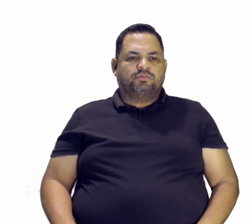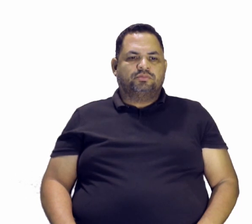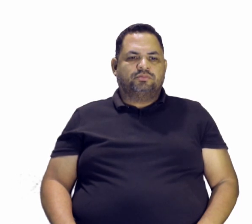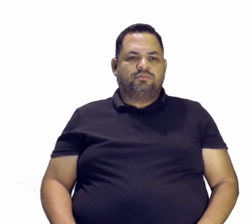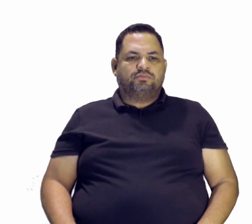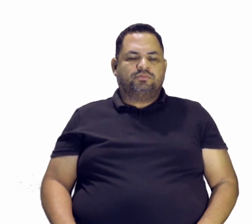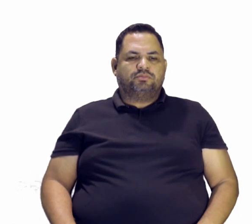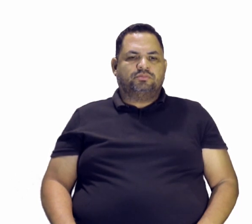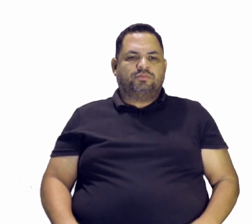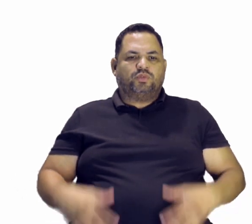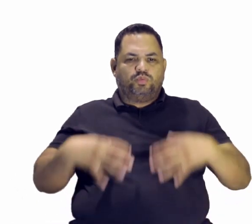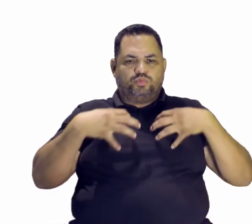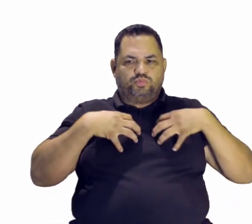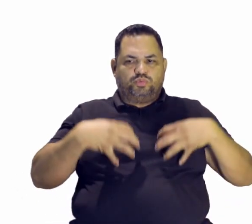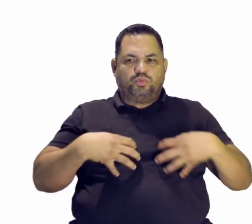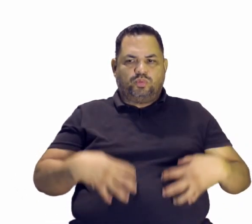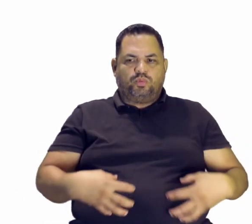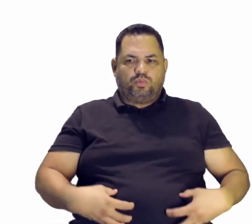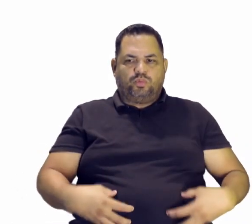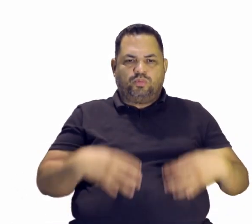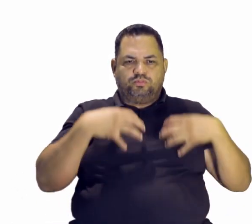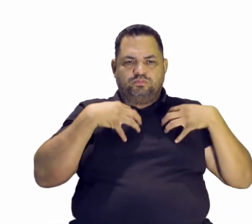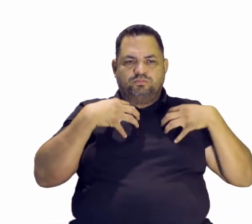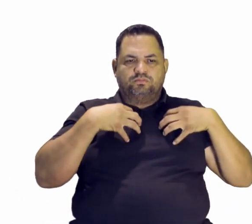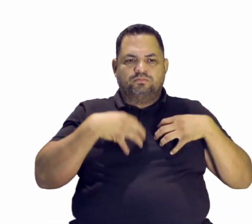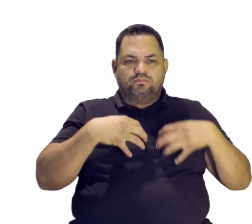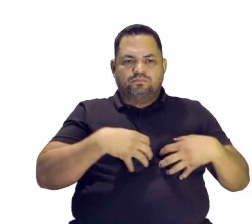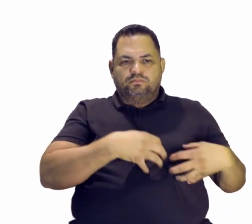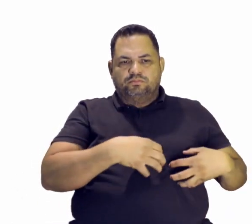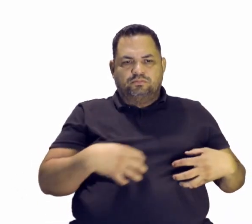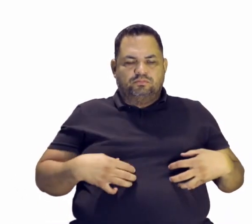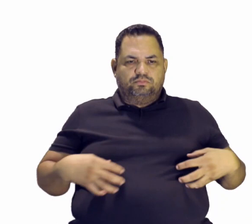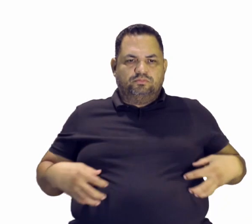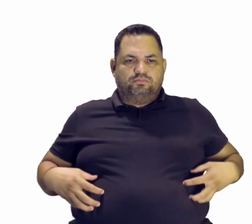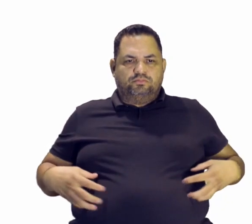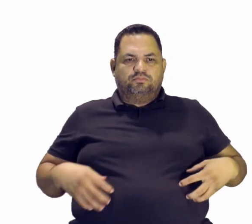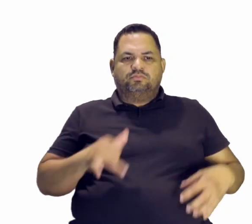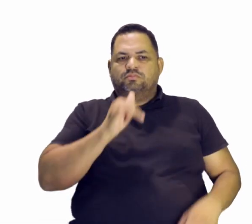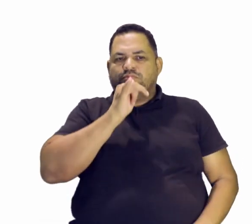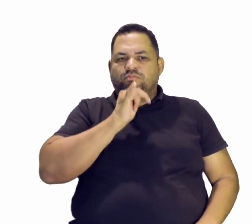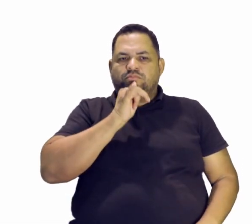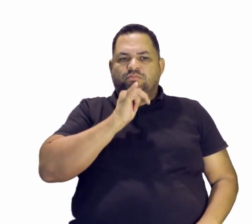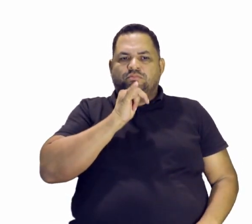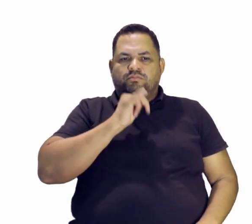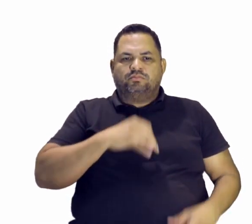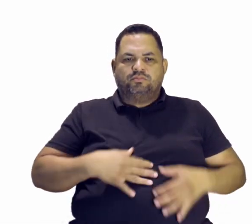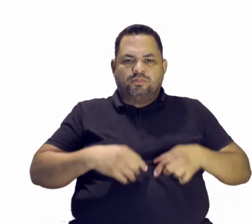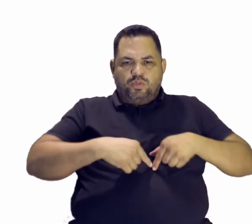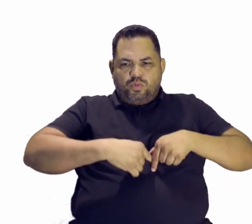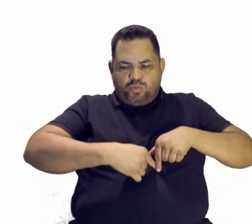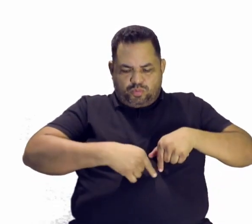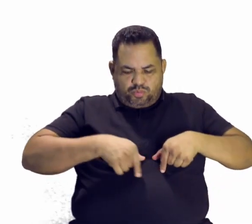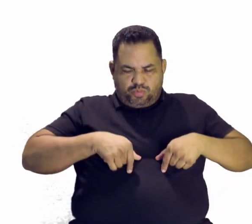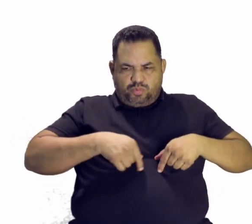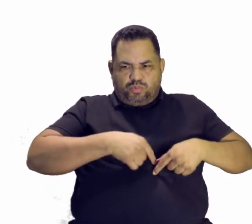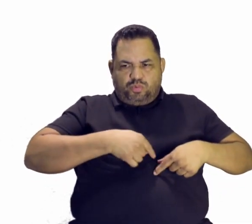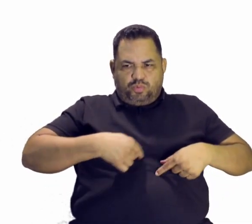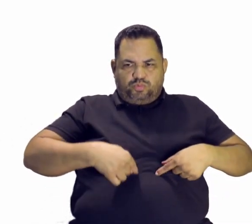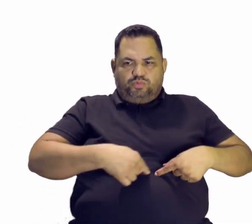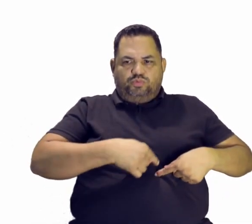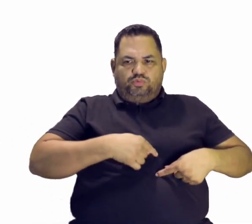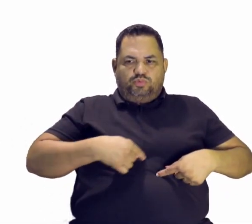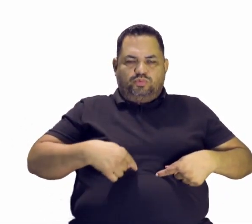na maioria dos órgãos, né? A gente tem uma extensão aqui, por exemplo, do nosso estômago, para a gente demonstrar ele